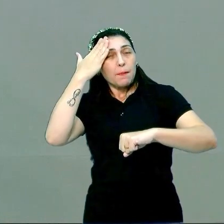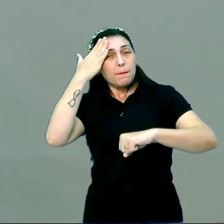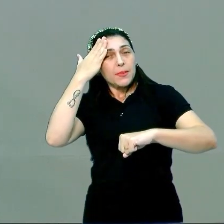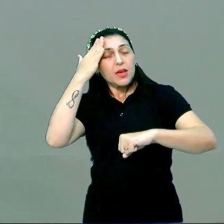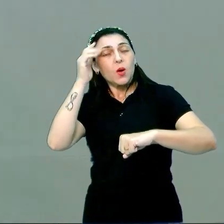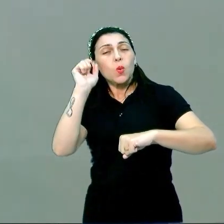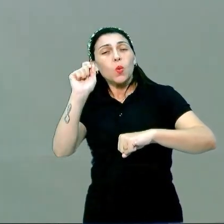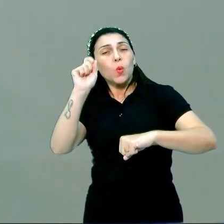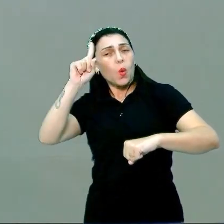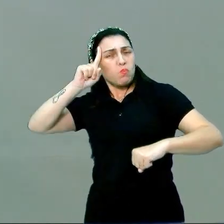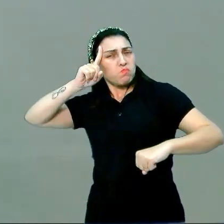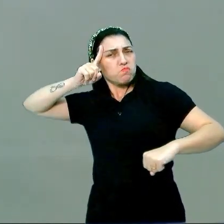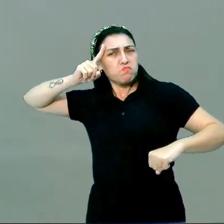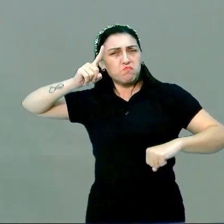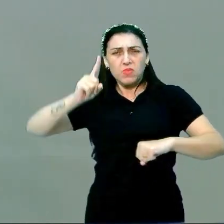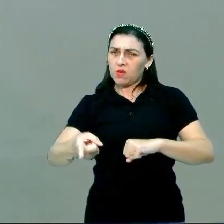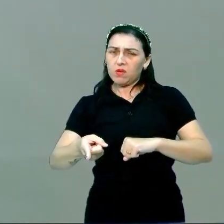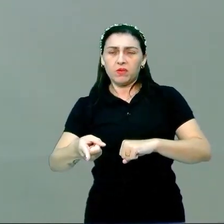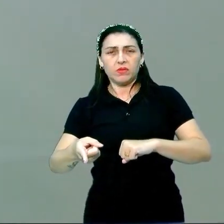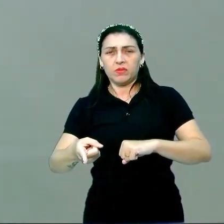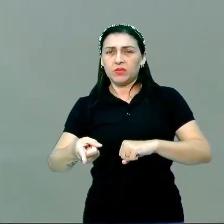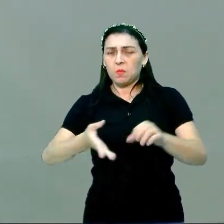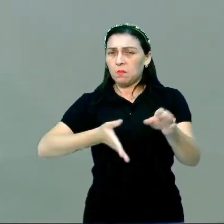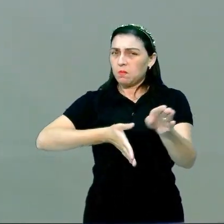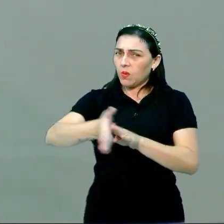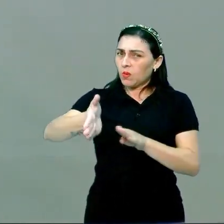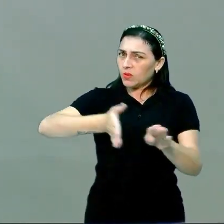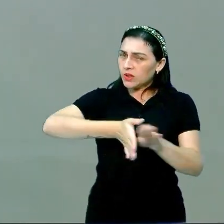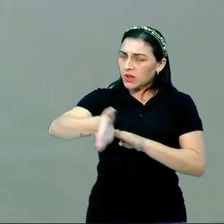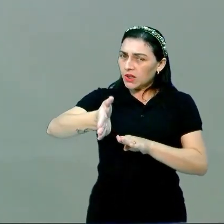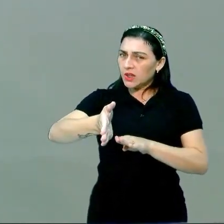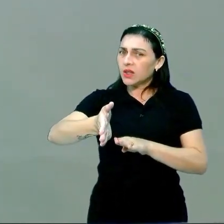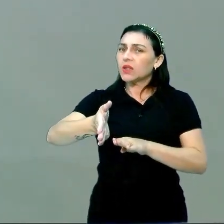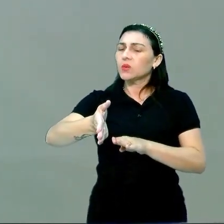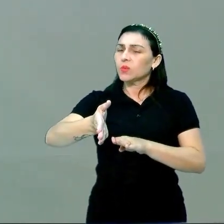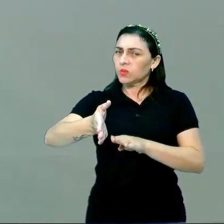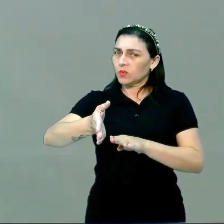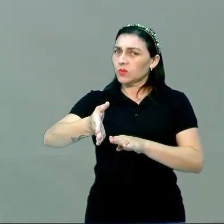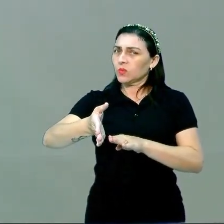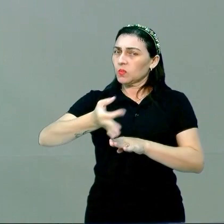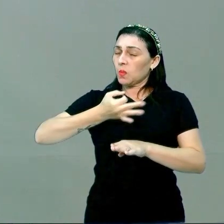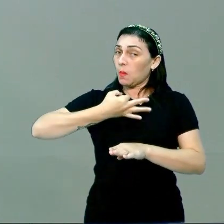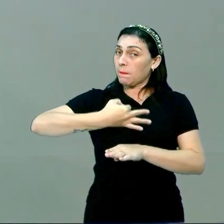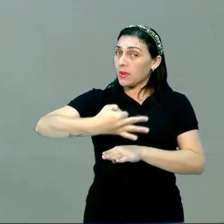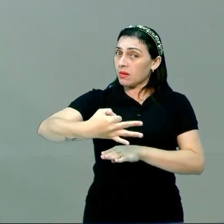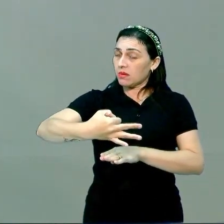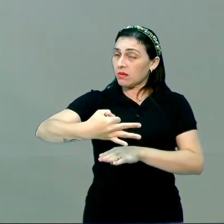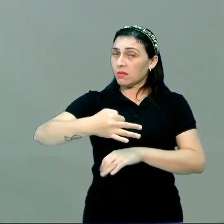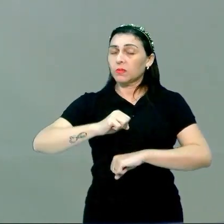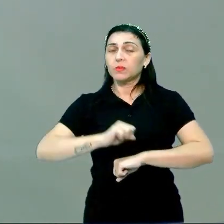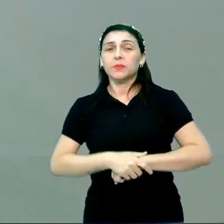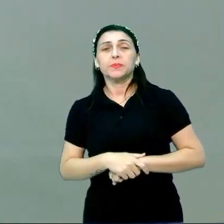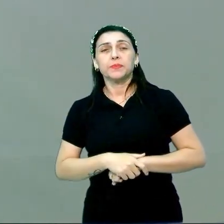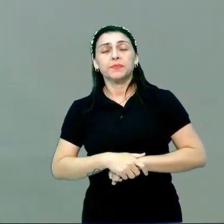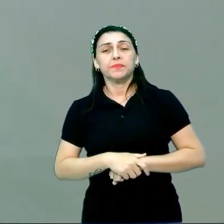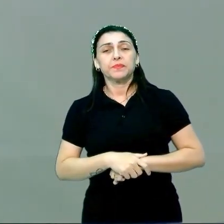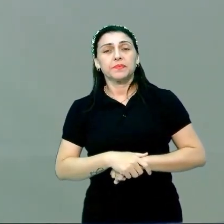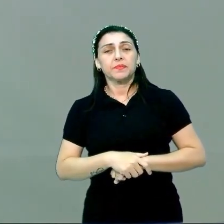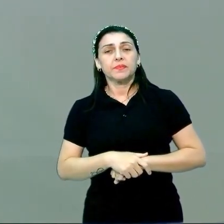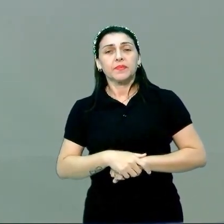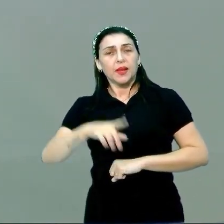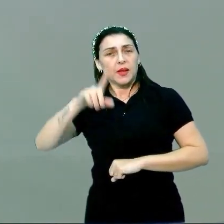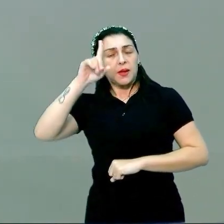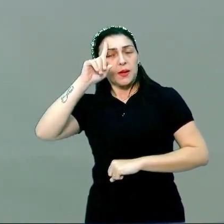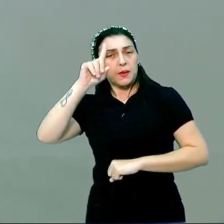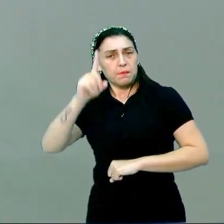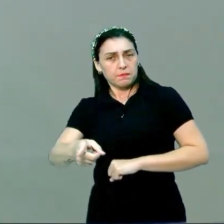né, geralmente uma ordem direta, uma instrução, um conselho, uma sugestão, né? Então é chamado